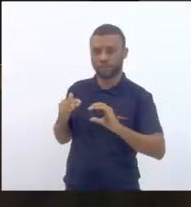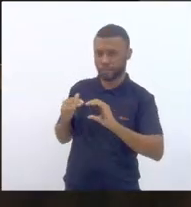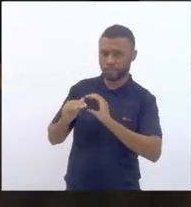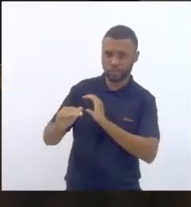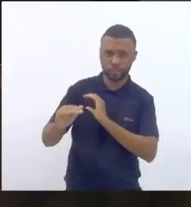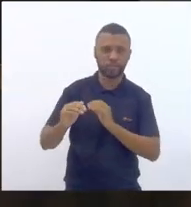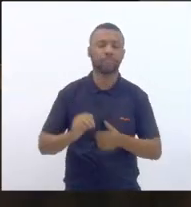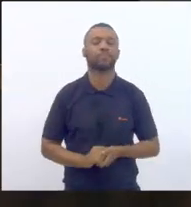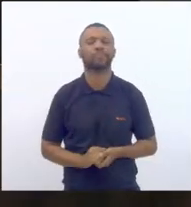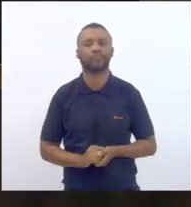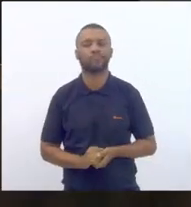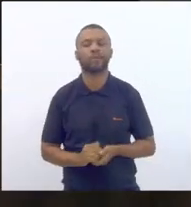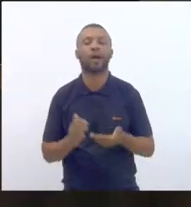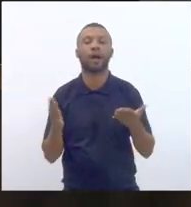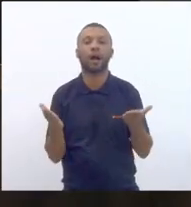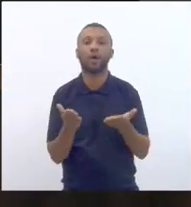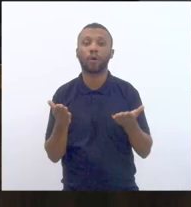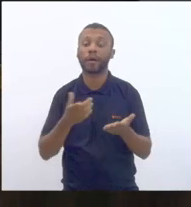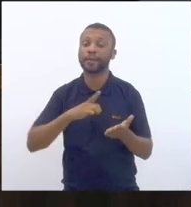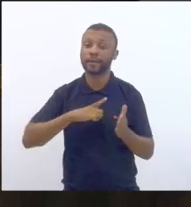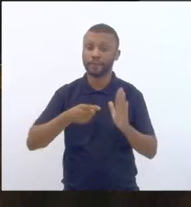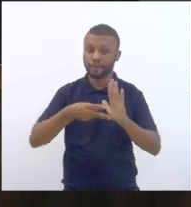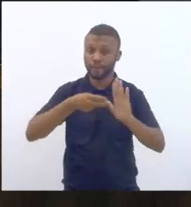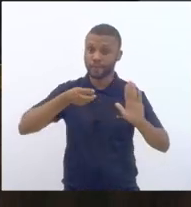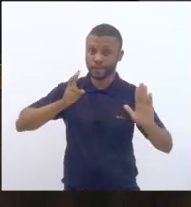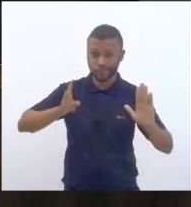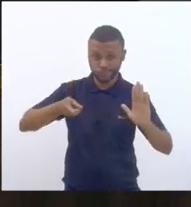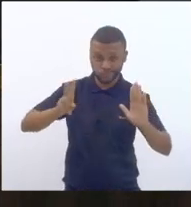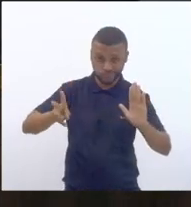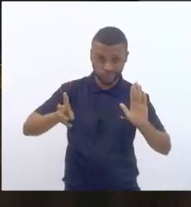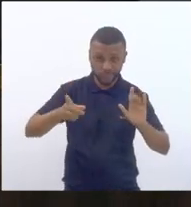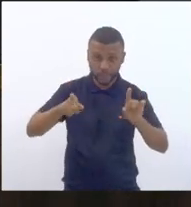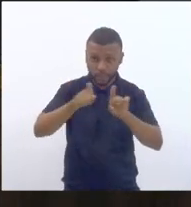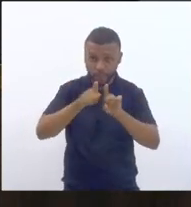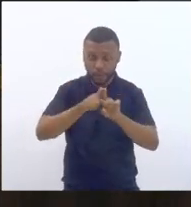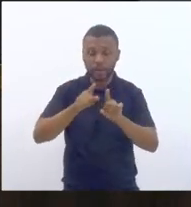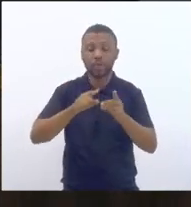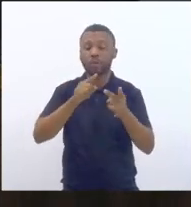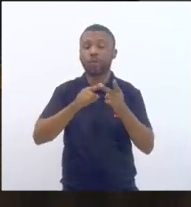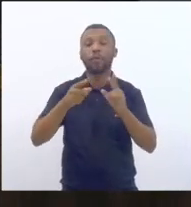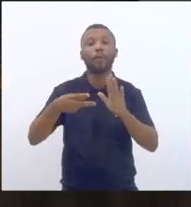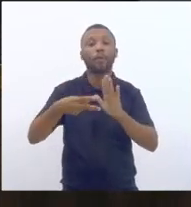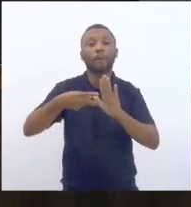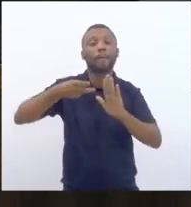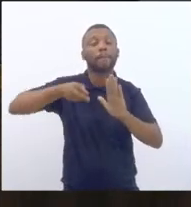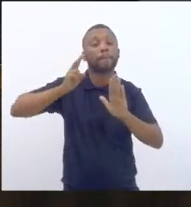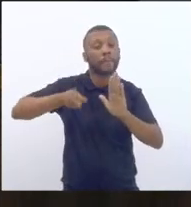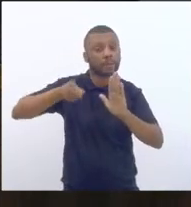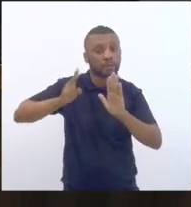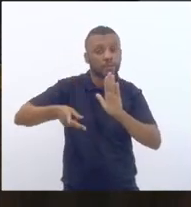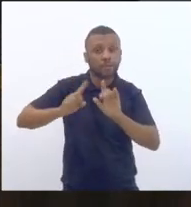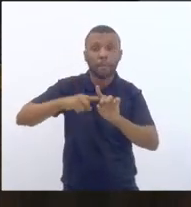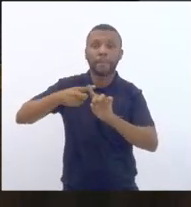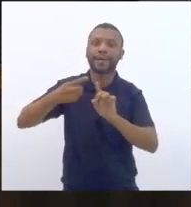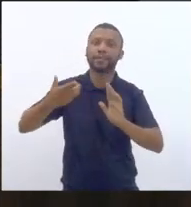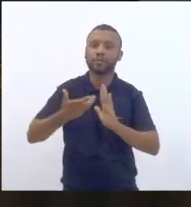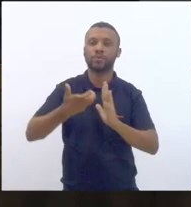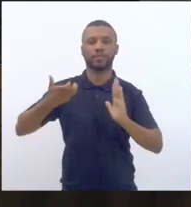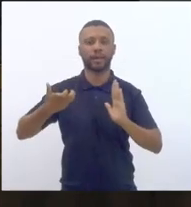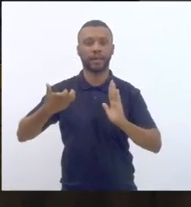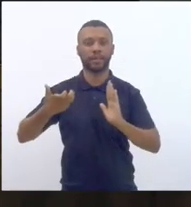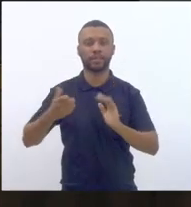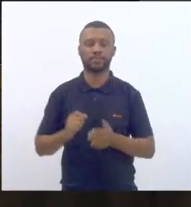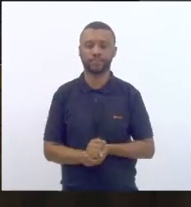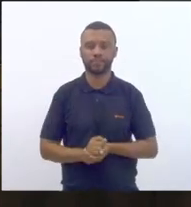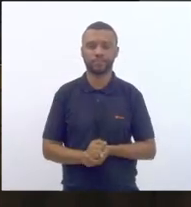Agora, tem os mantidos e tem os mantidos salvo destaque. Então, pela manutenção,